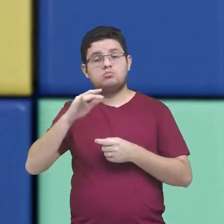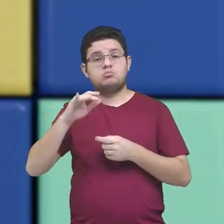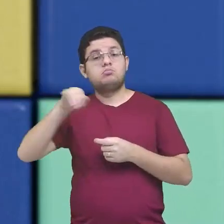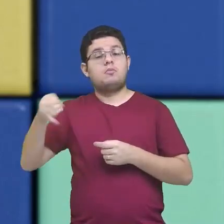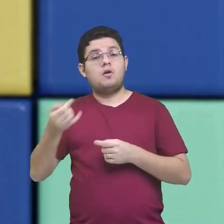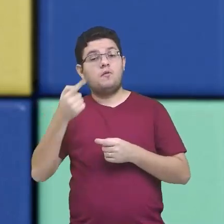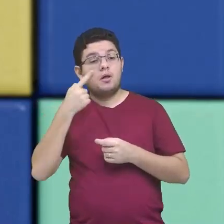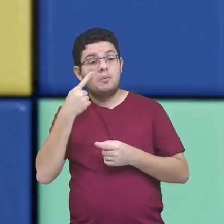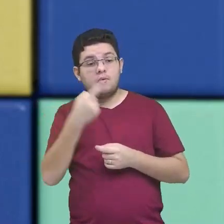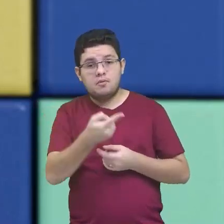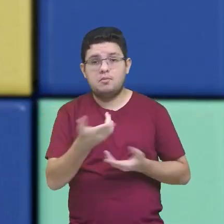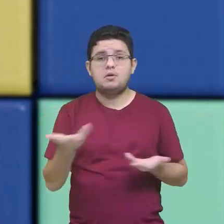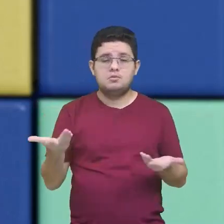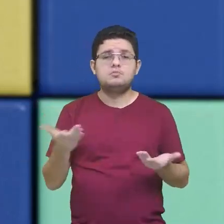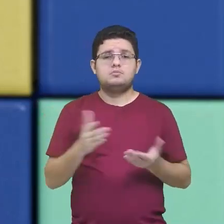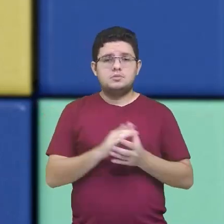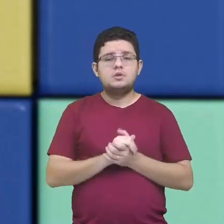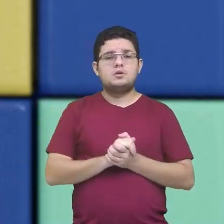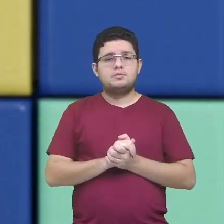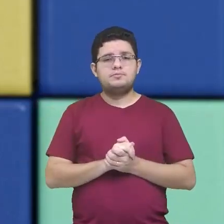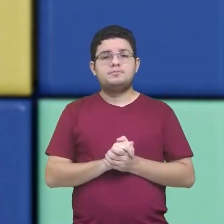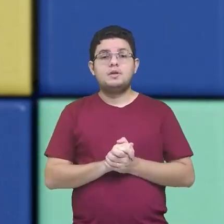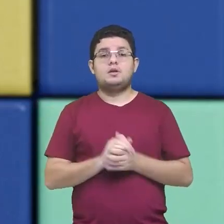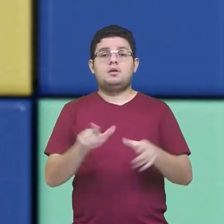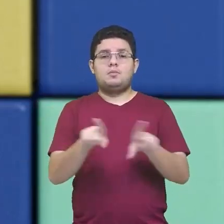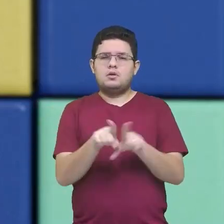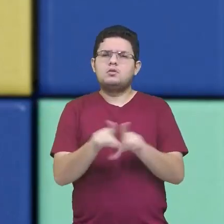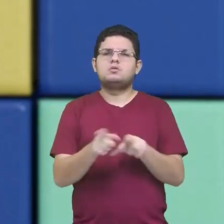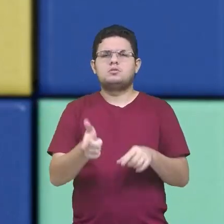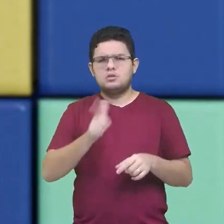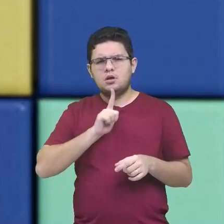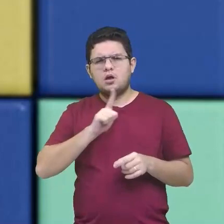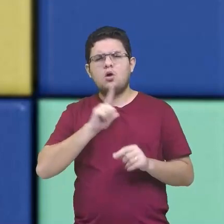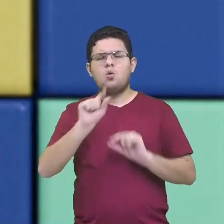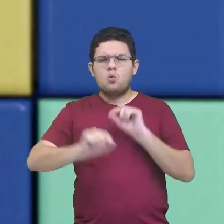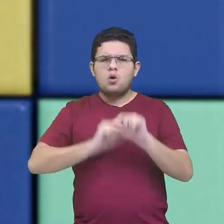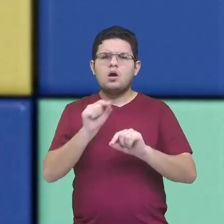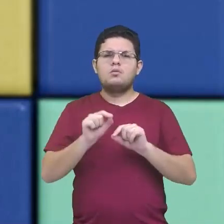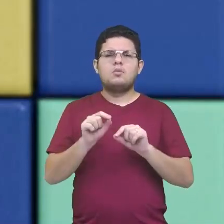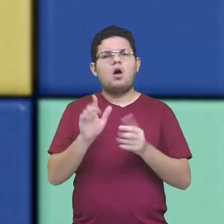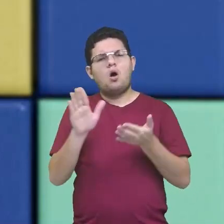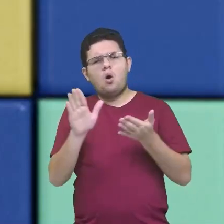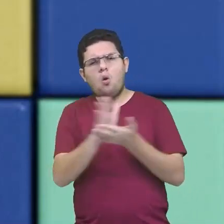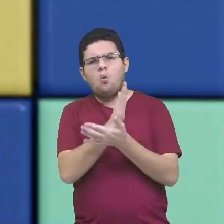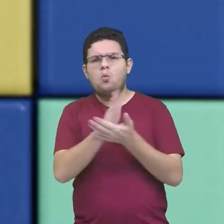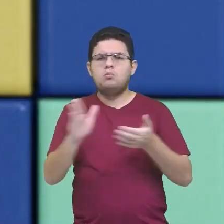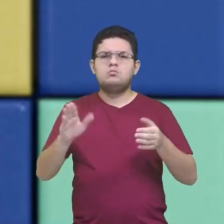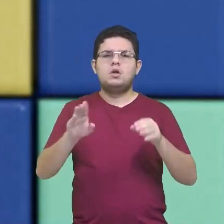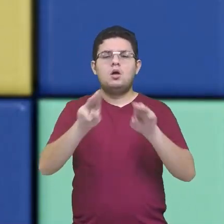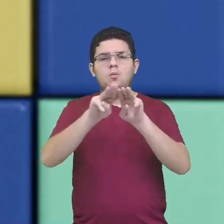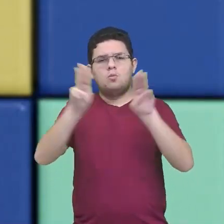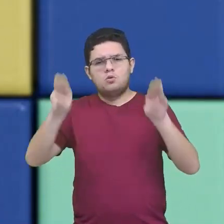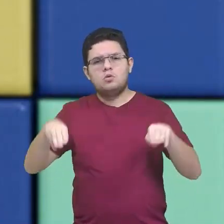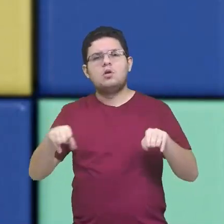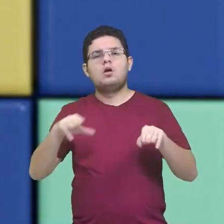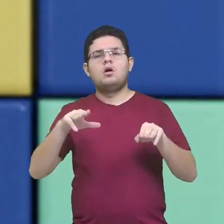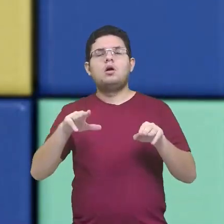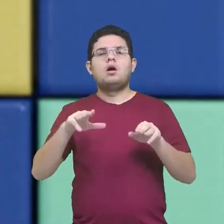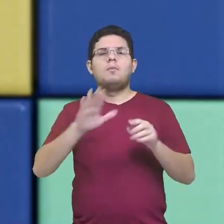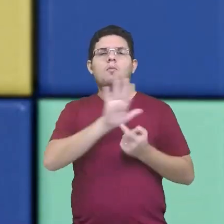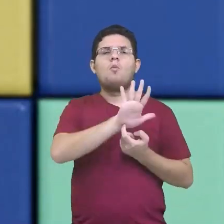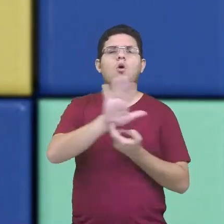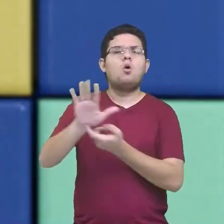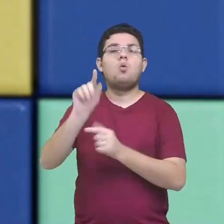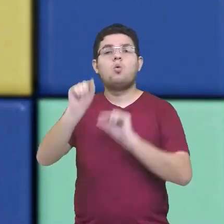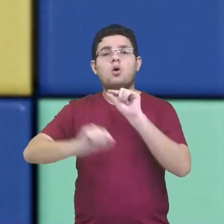apreciadas, admiradas. E a gente também tem museus, né, que contam aí a história de um contexto social, não é, ali onde